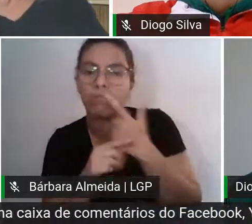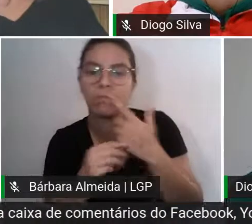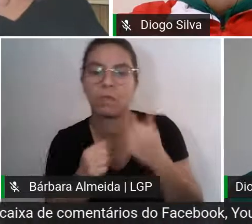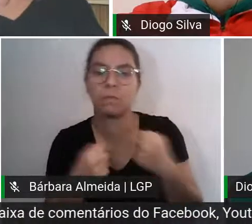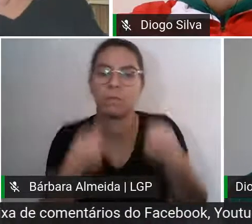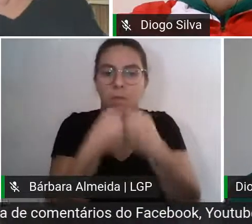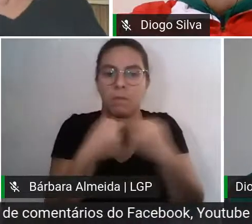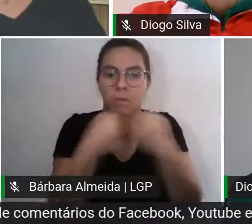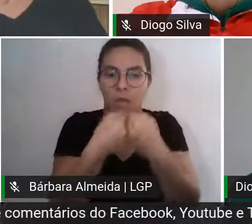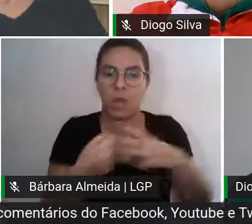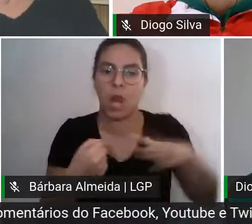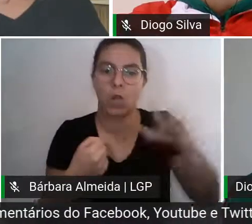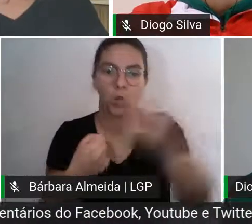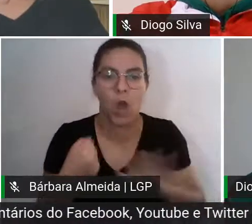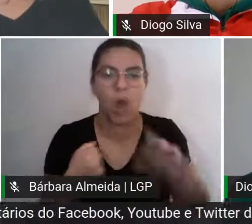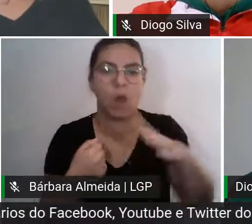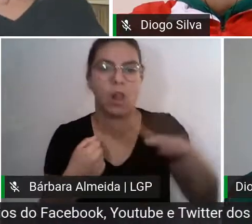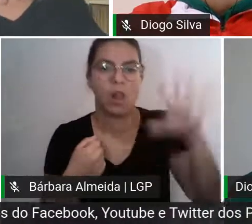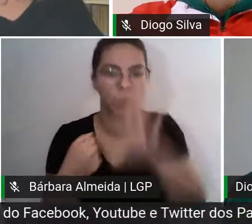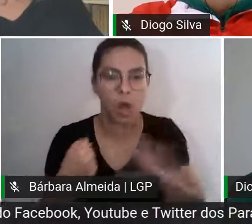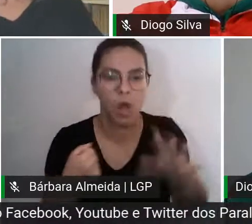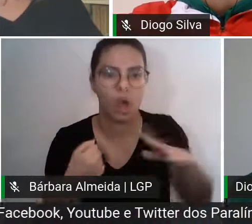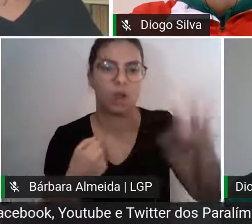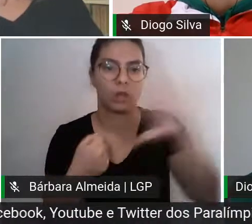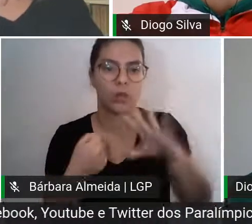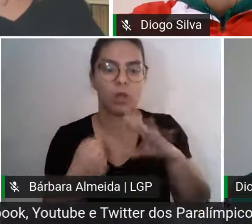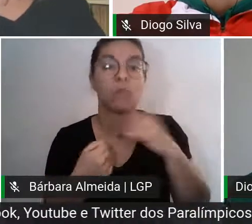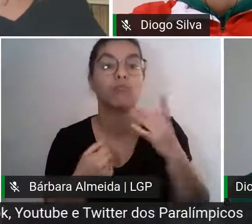Consegui obter o resultado para ser chamado